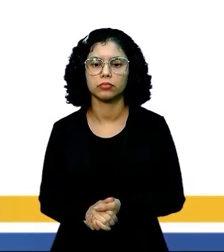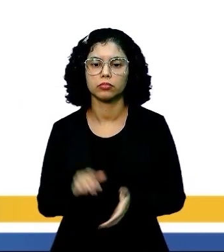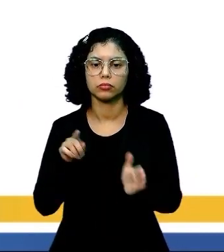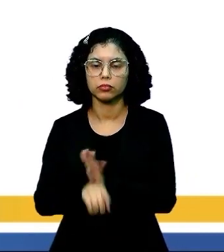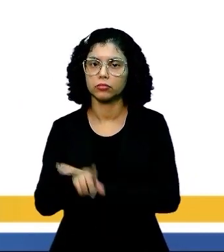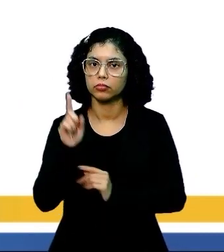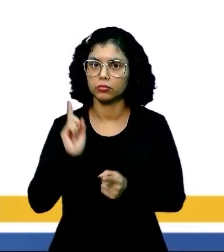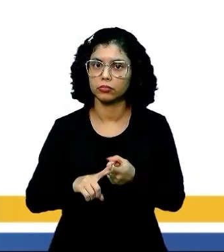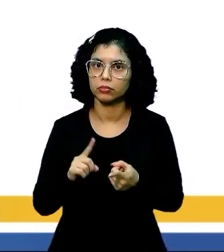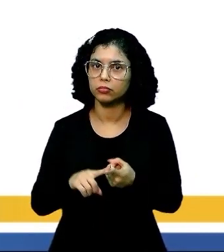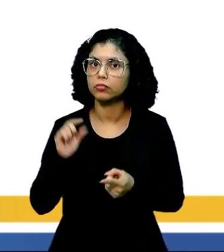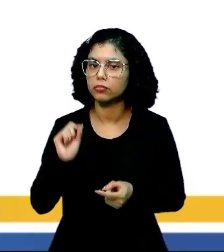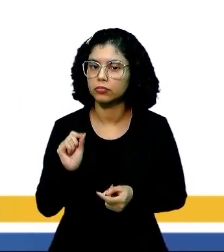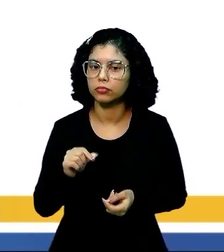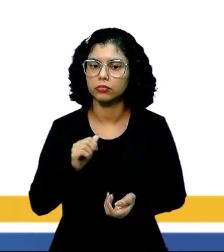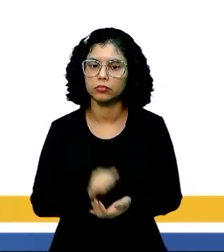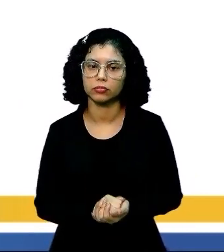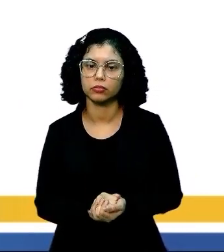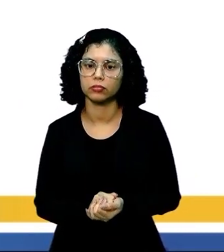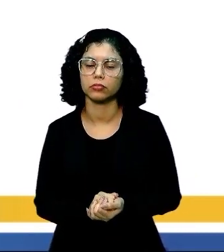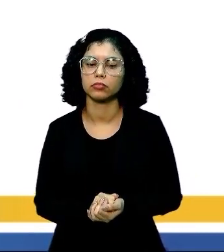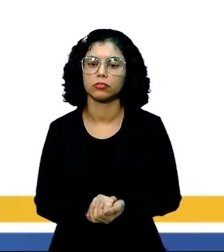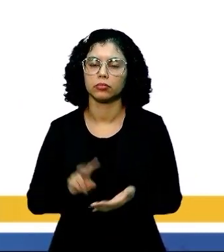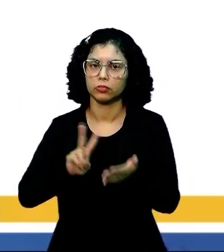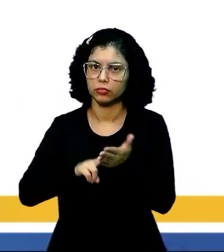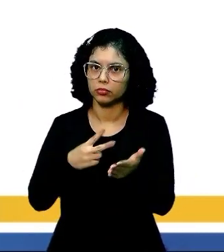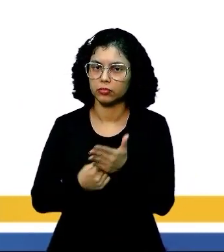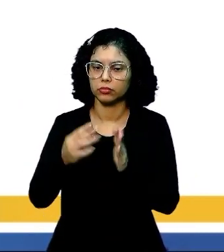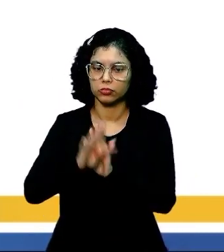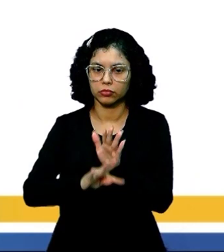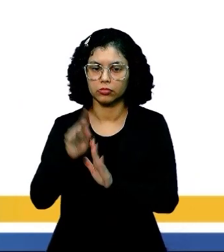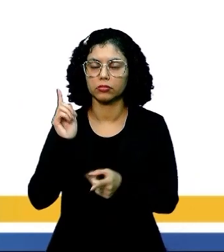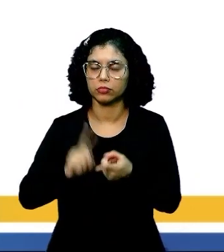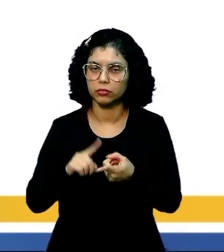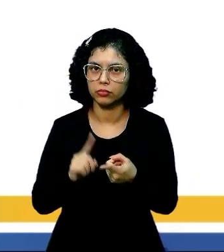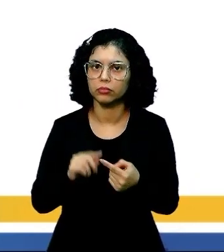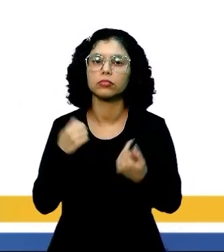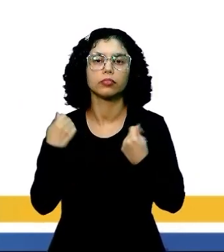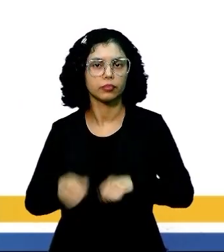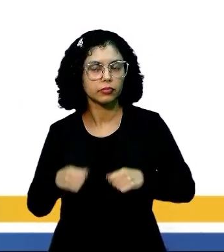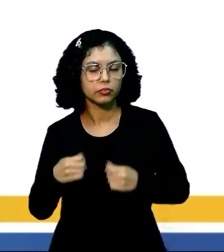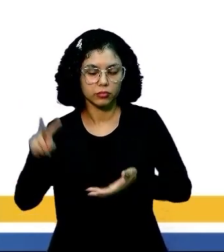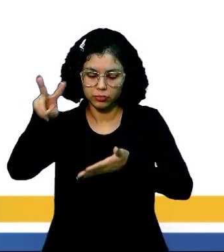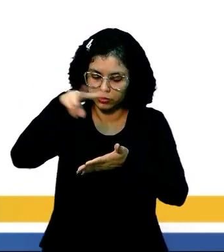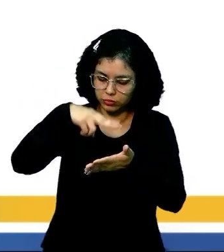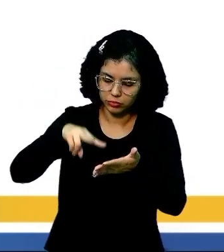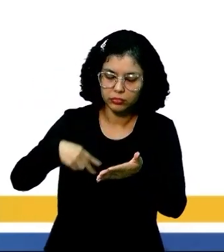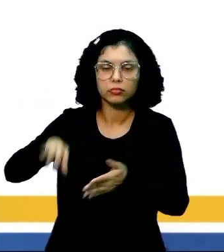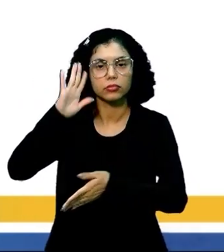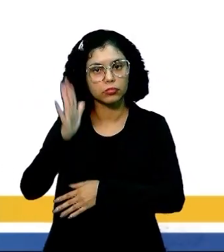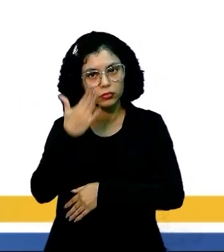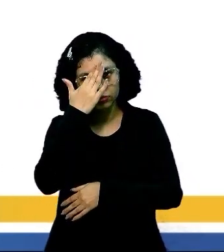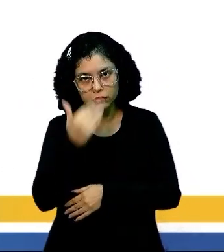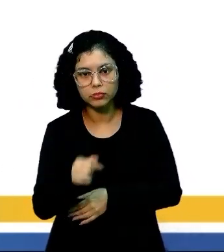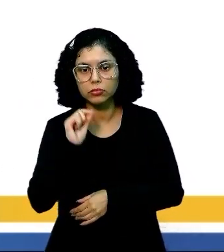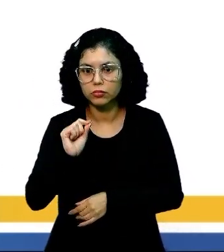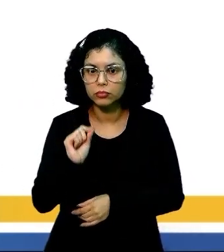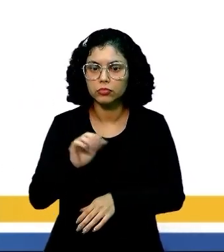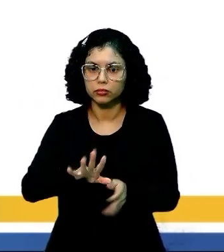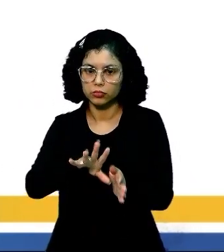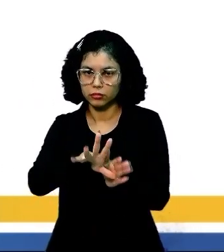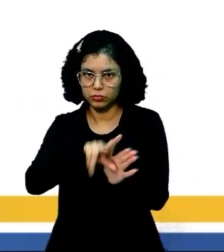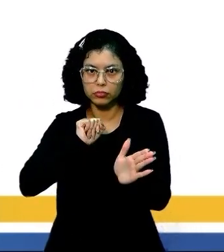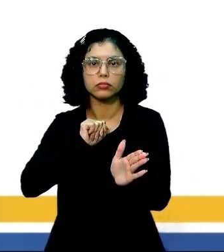questão, em vez de ficar primeiro traduzindo o texto, porque eu tenho que ler o texto já sabendo o que eu quero extrair